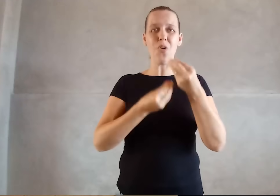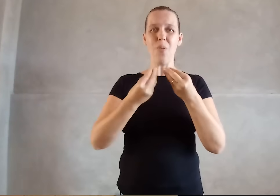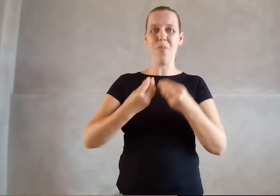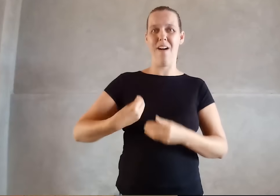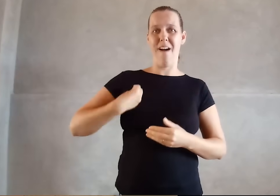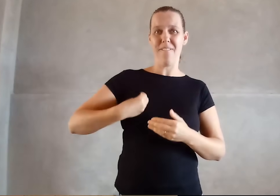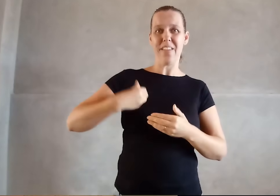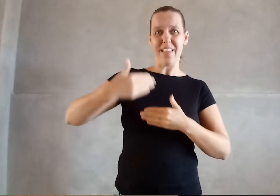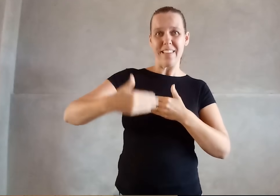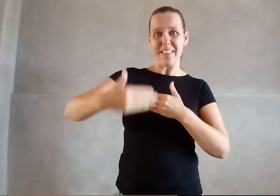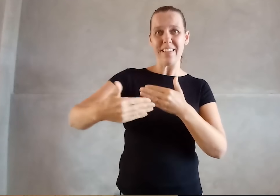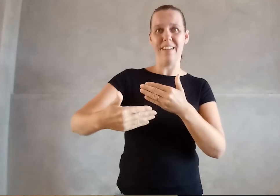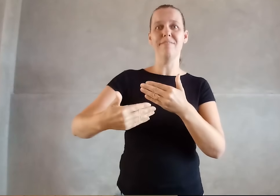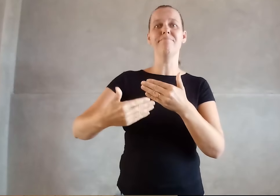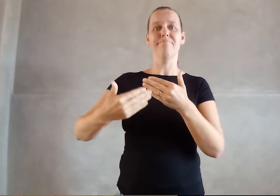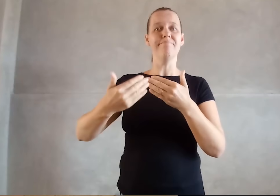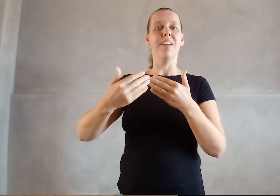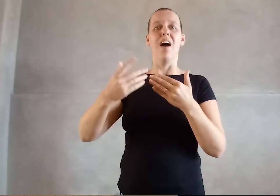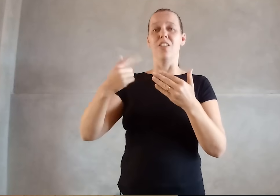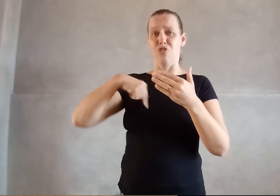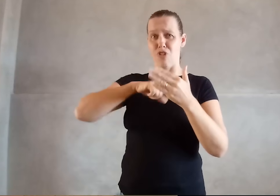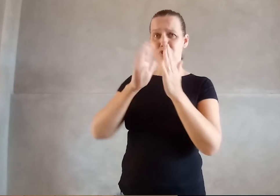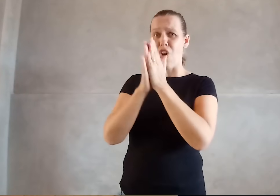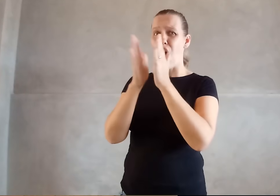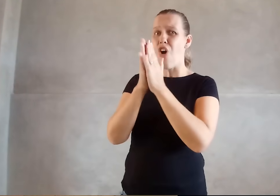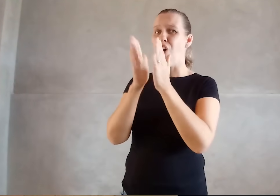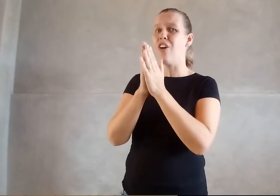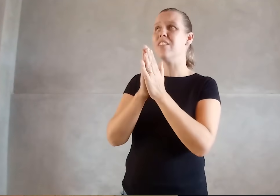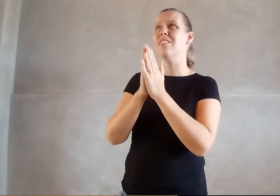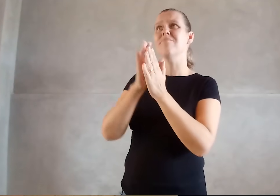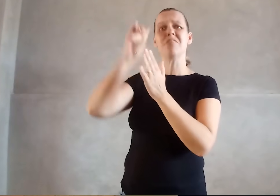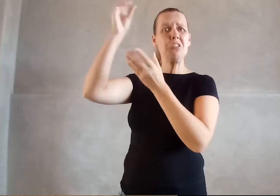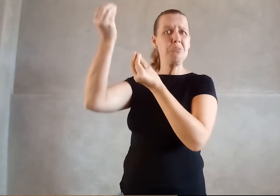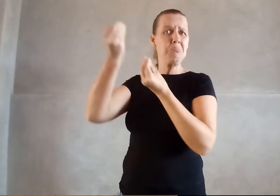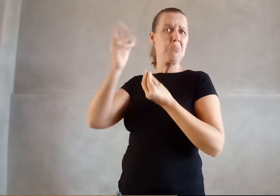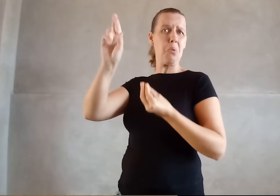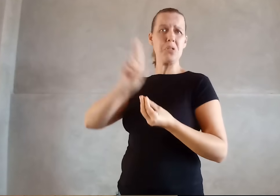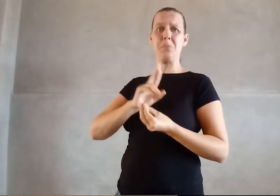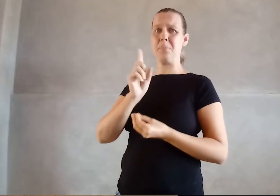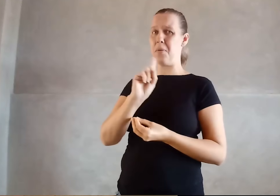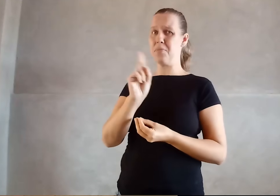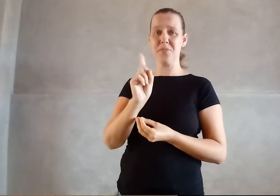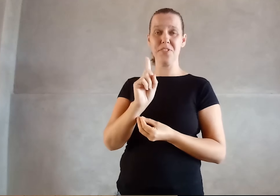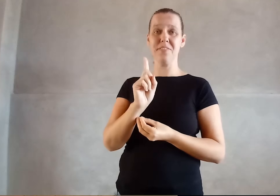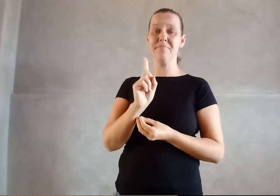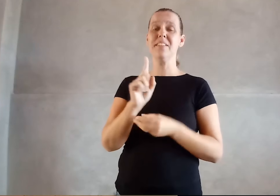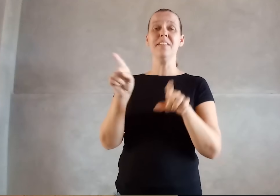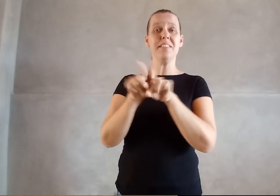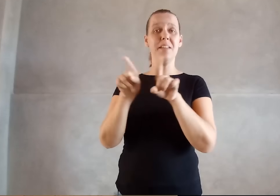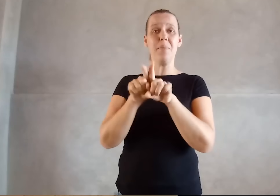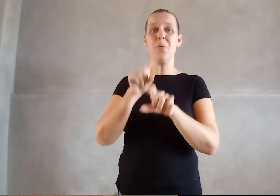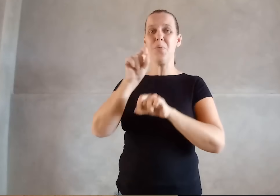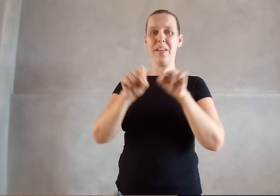não ser atendida por Deus, que é o que o texto está dizendo, nós teremos instabilidade na nossa vida. Os